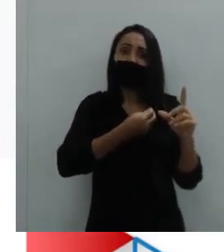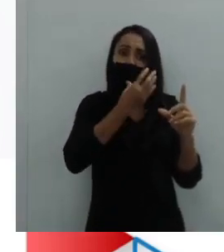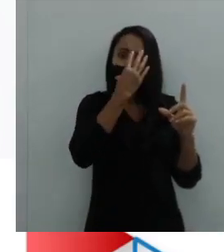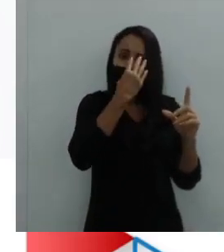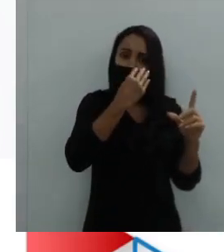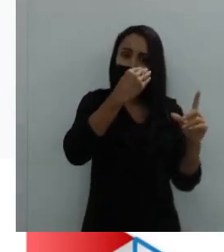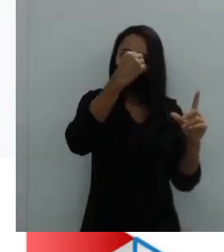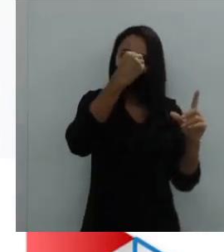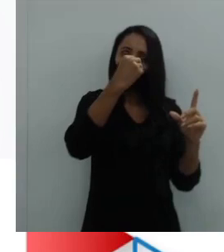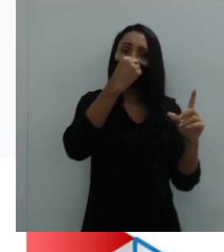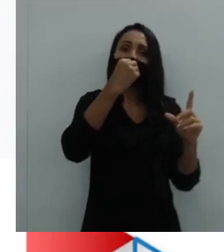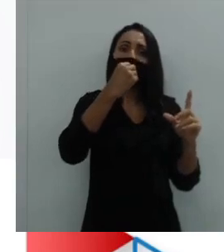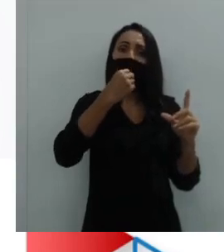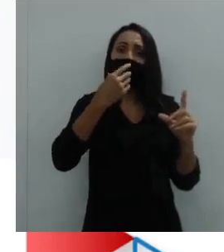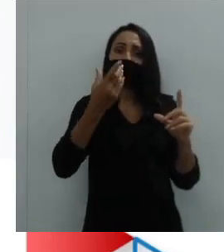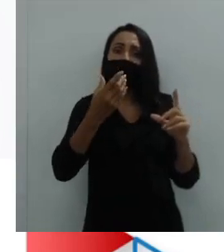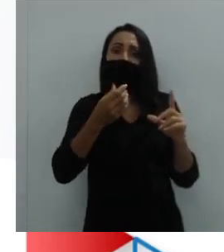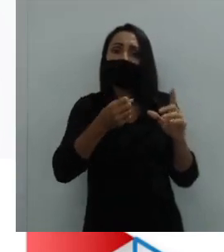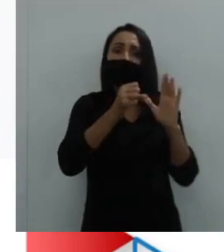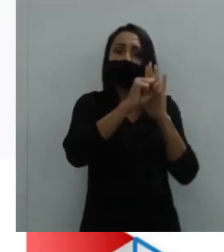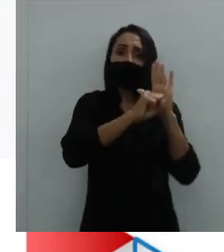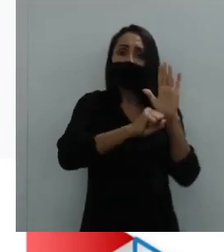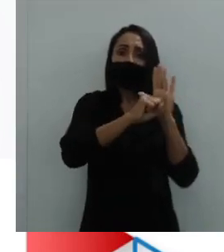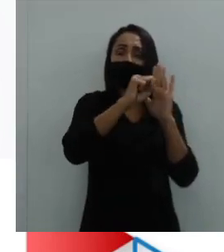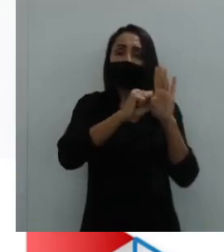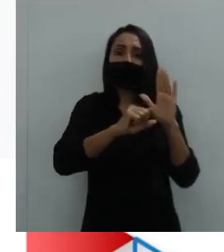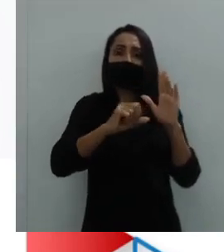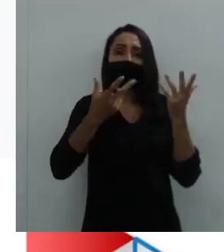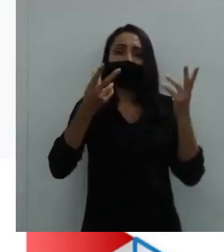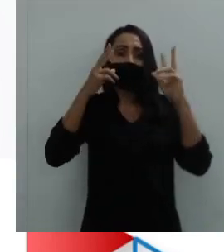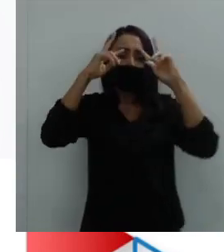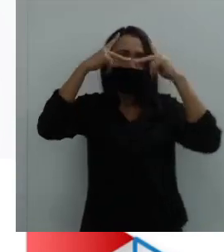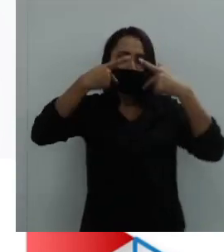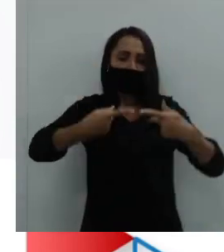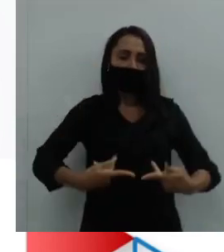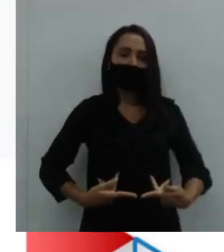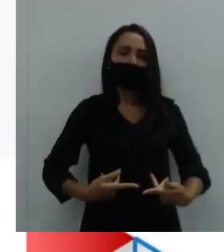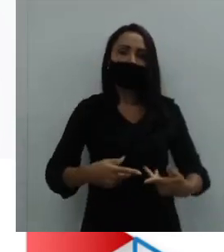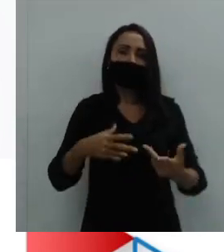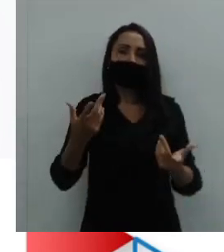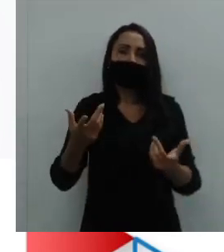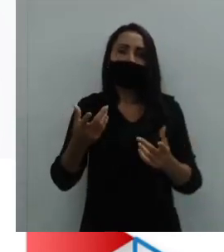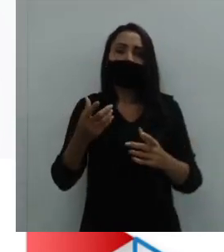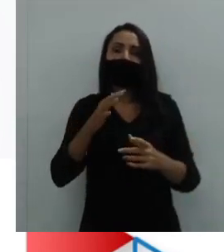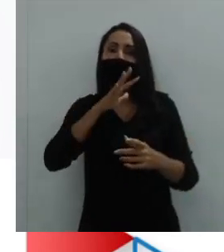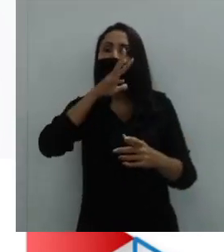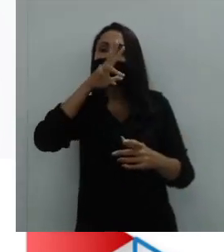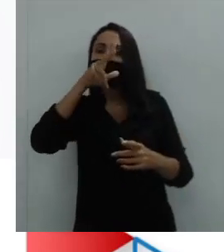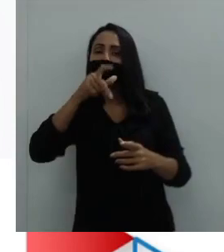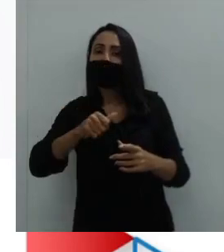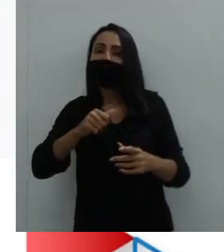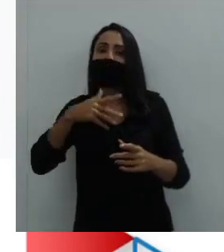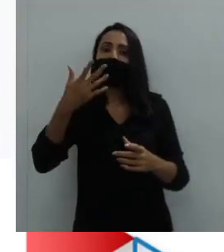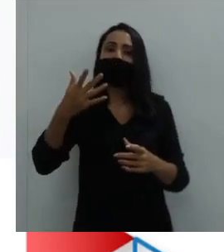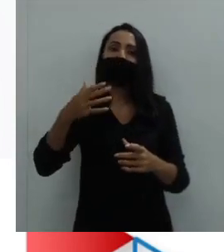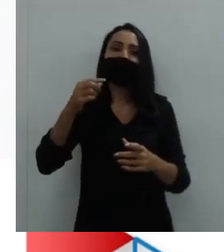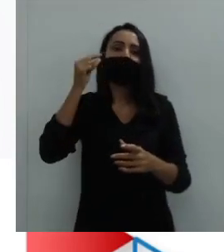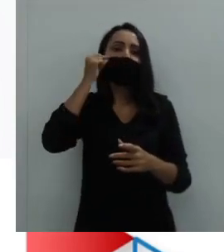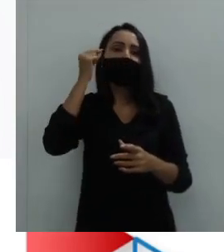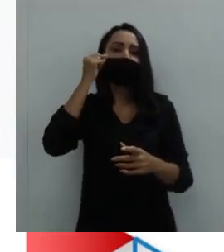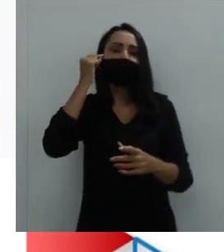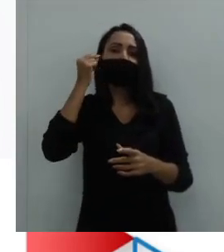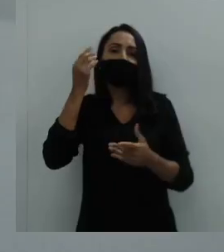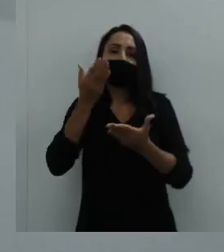está simbolizando alguma ação humana. E aqui eu tenho o leão e o ratinho. Deixo vocês agora com a